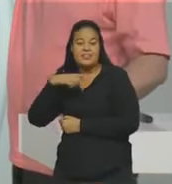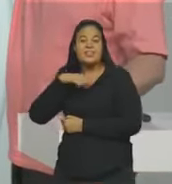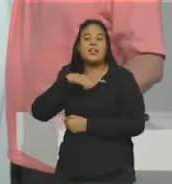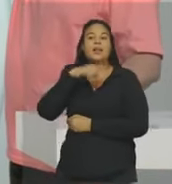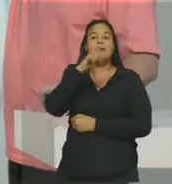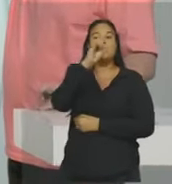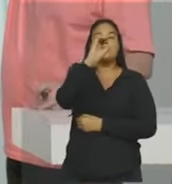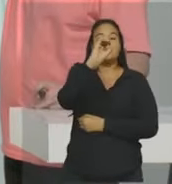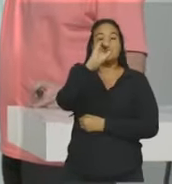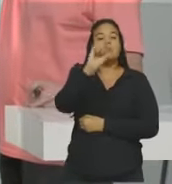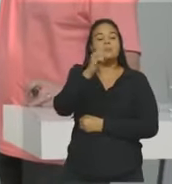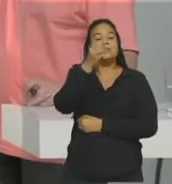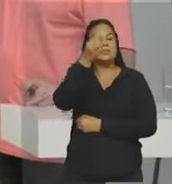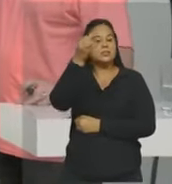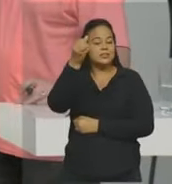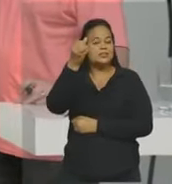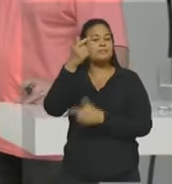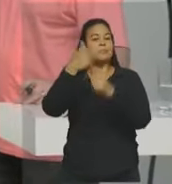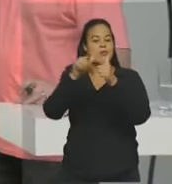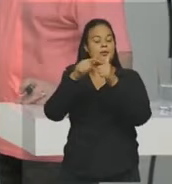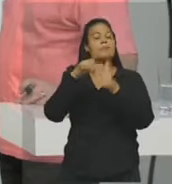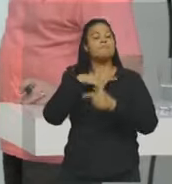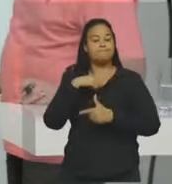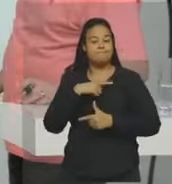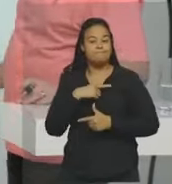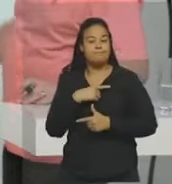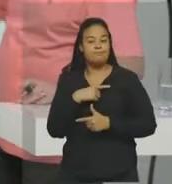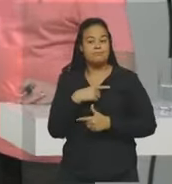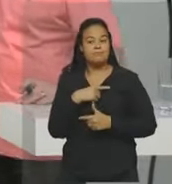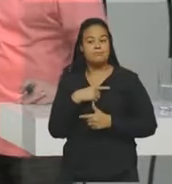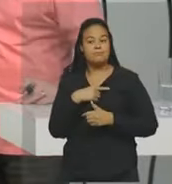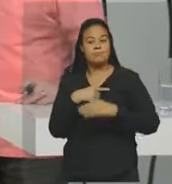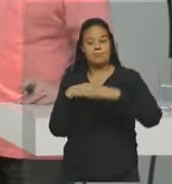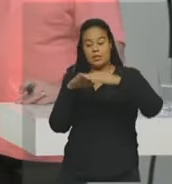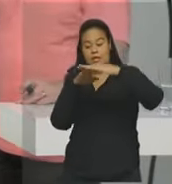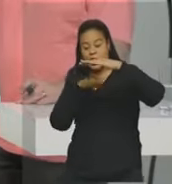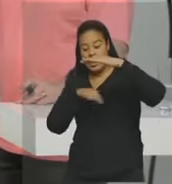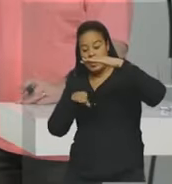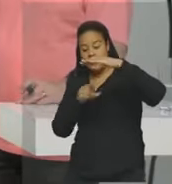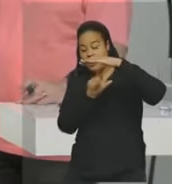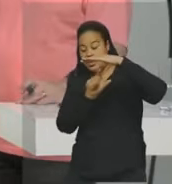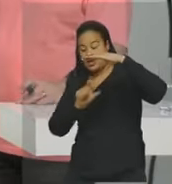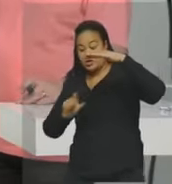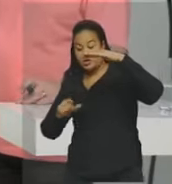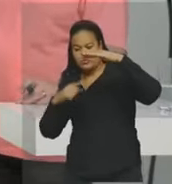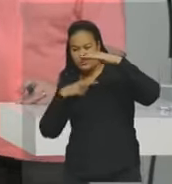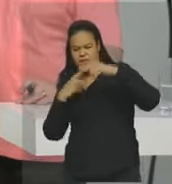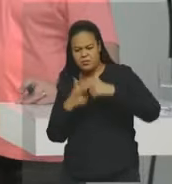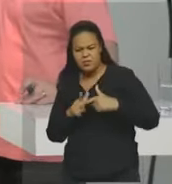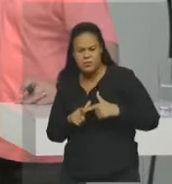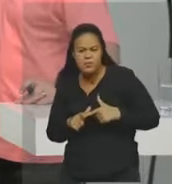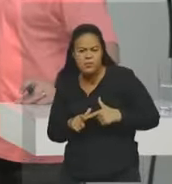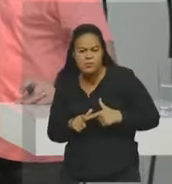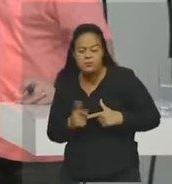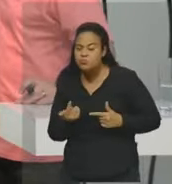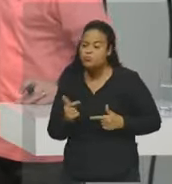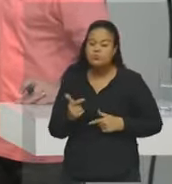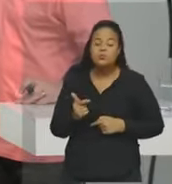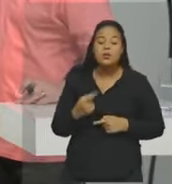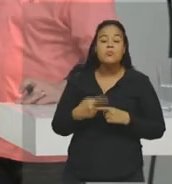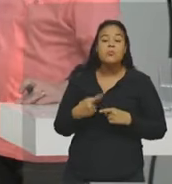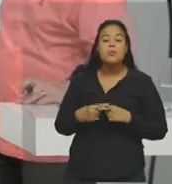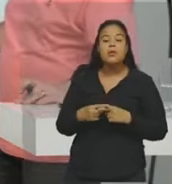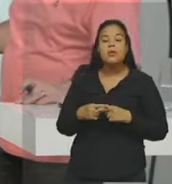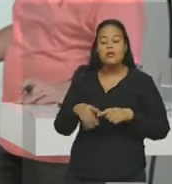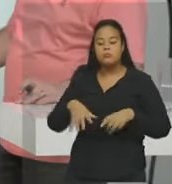Então, temos um problema. Aqui embaixo tem algum problema para L2 e para L4? Não, não temos problema porque essas